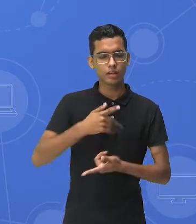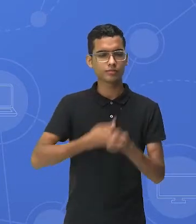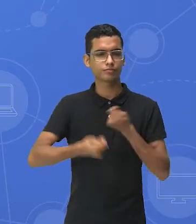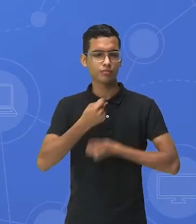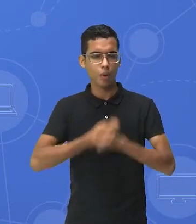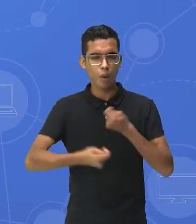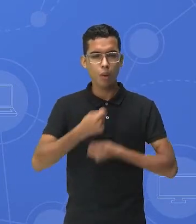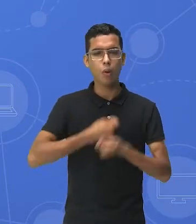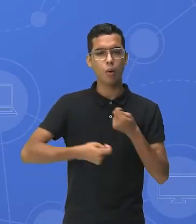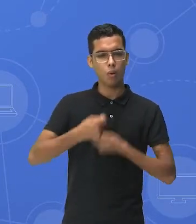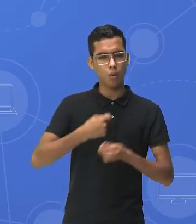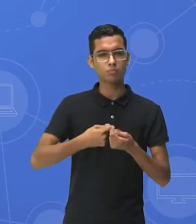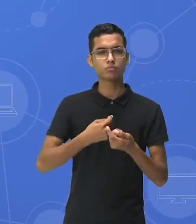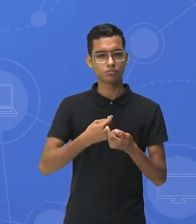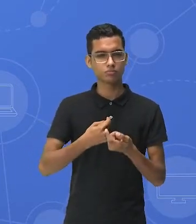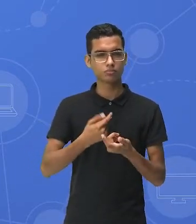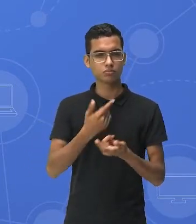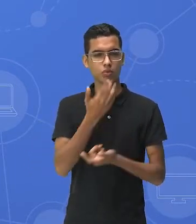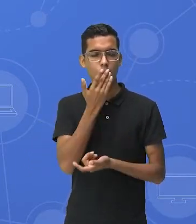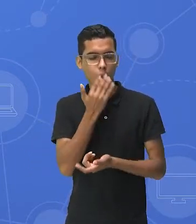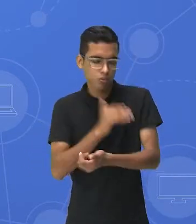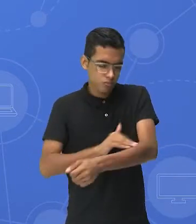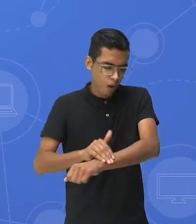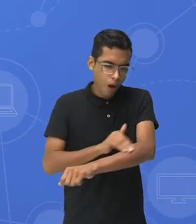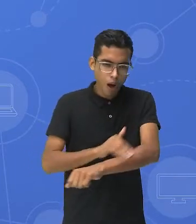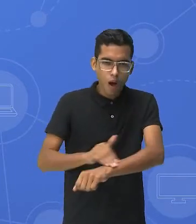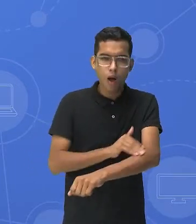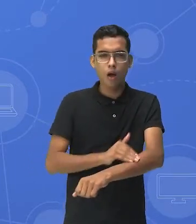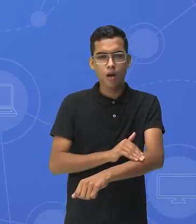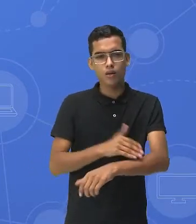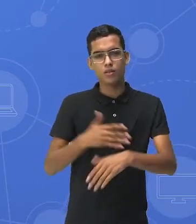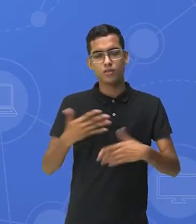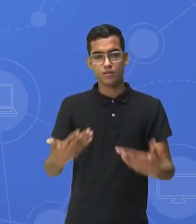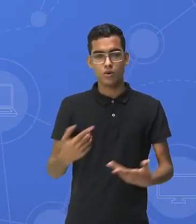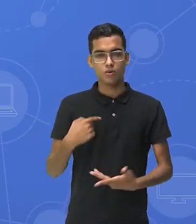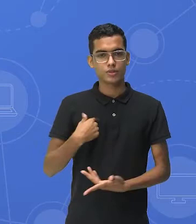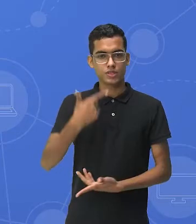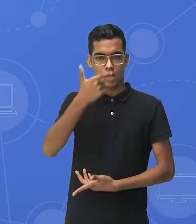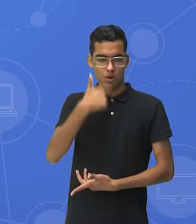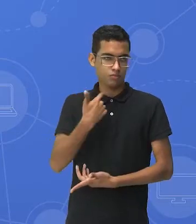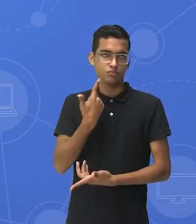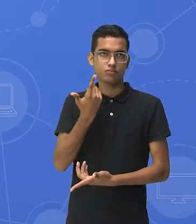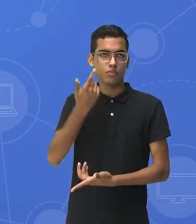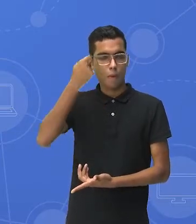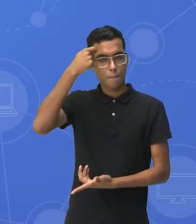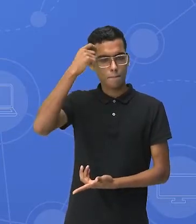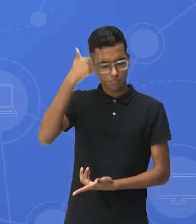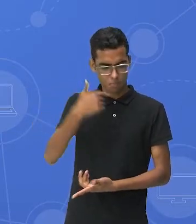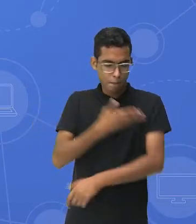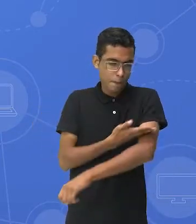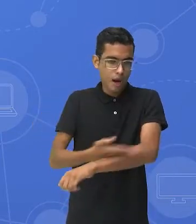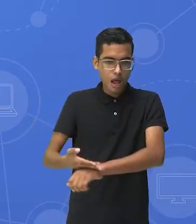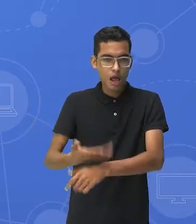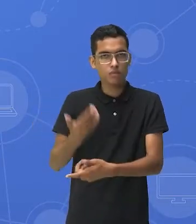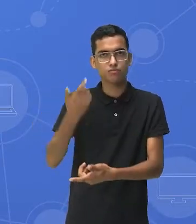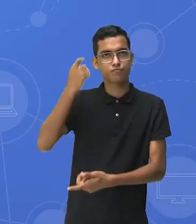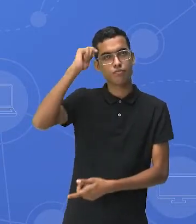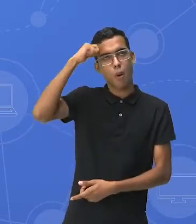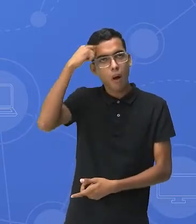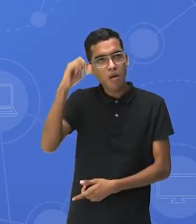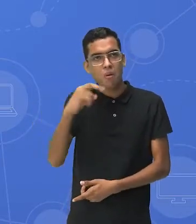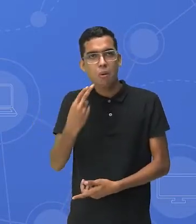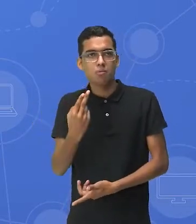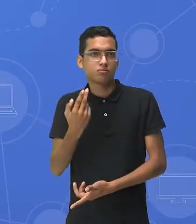que isso é errado, certo? Quem disse que o fato de eu ser branca, morena, negra, né,